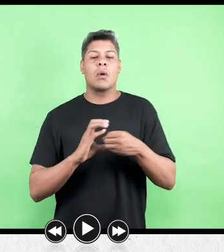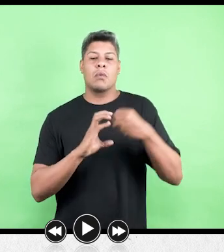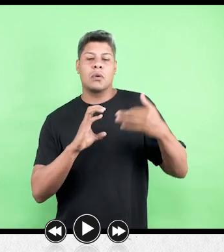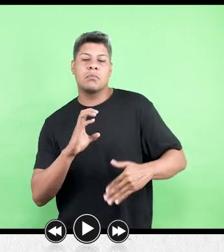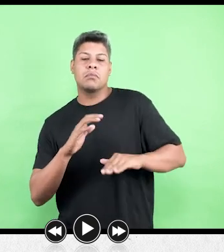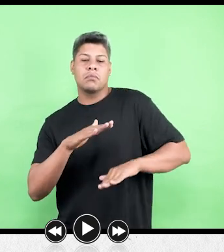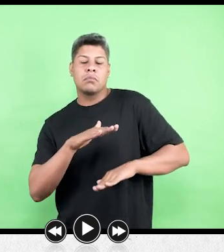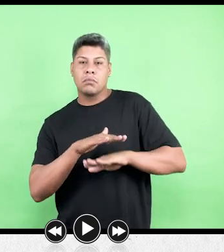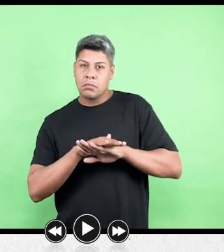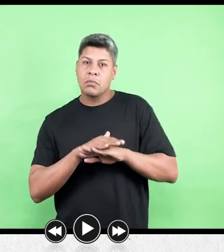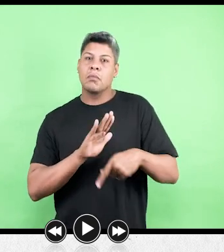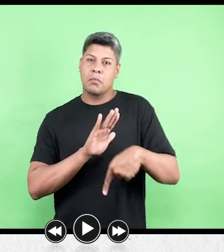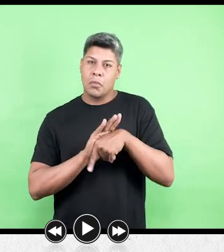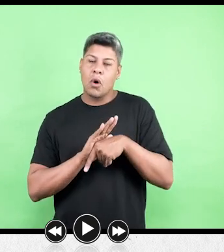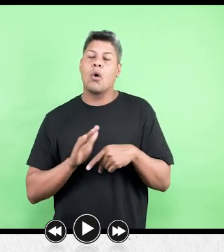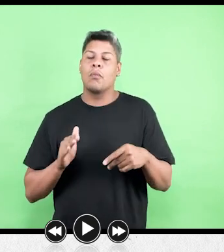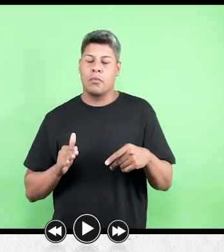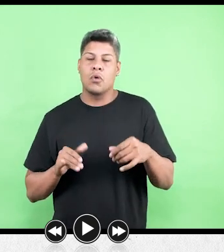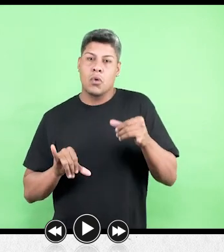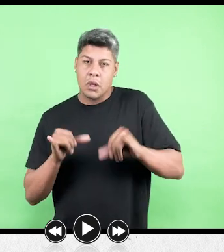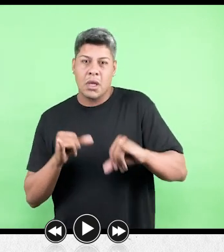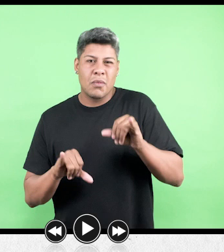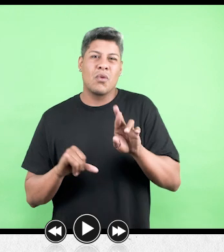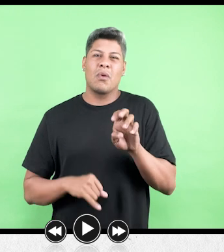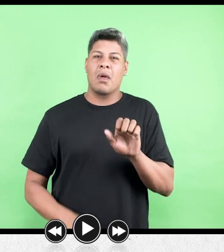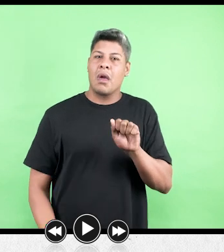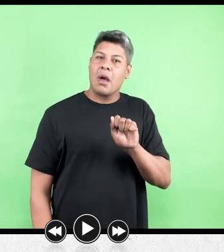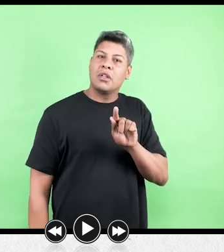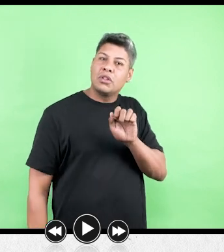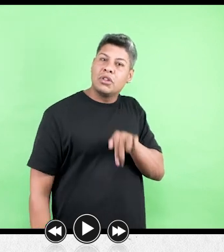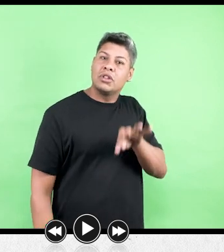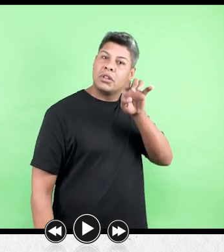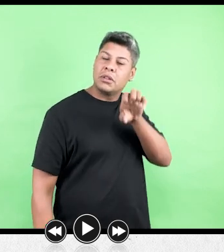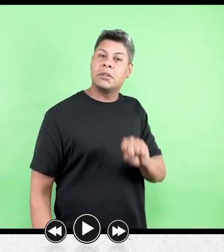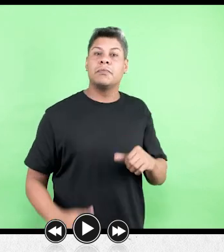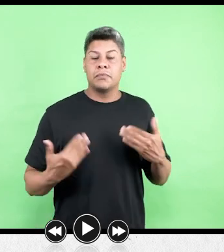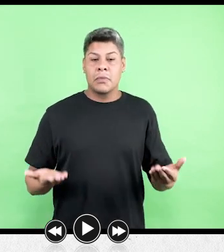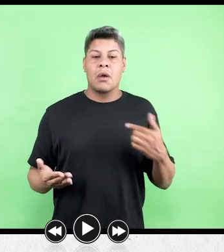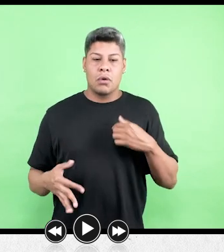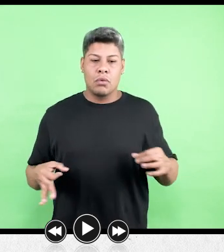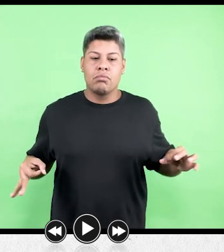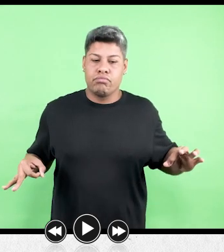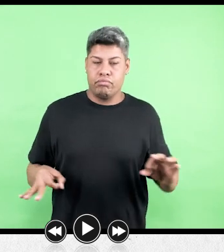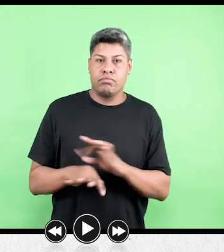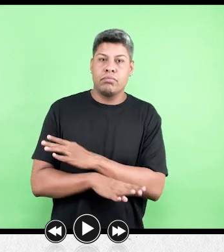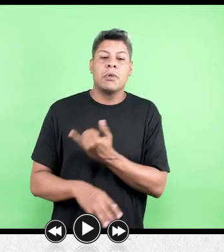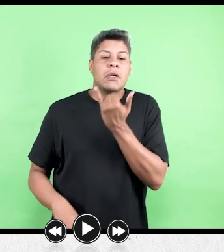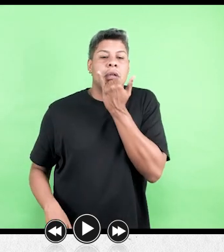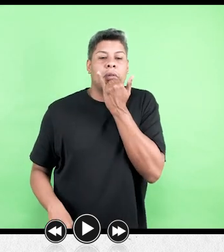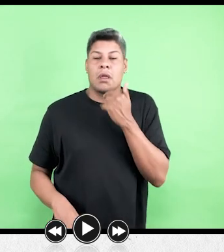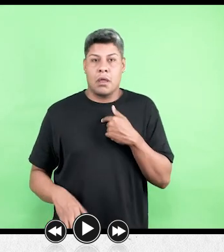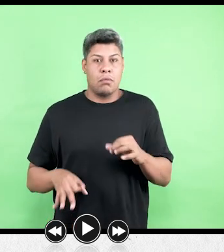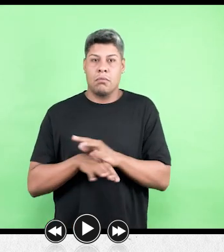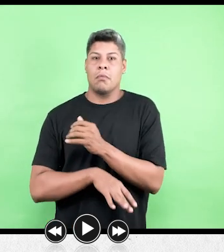de armazenamento dos reagentes, das vidrarias e tudo mais. Então, eu vou encerrar. Desculpa, não